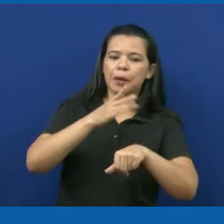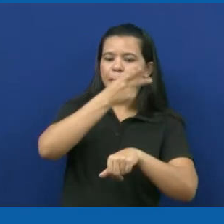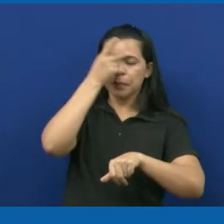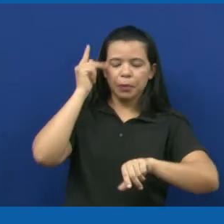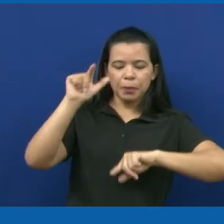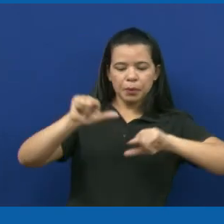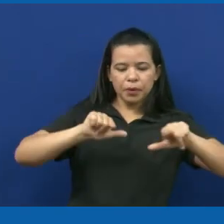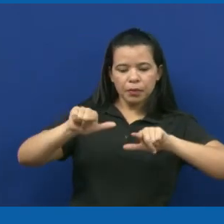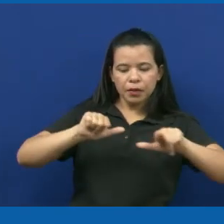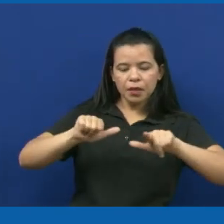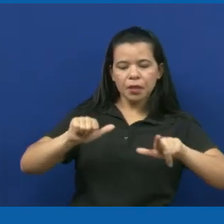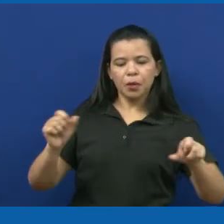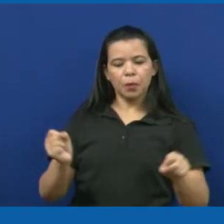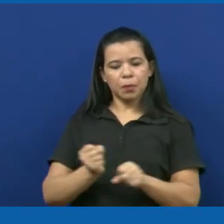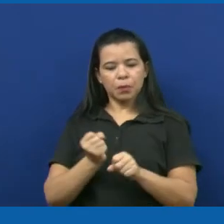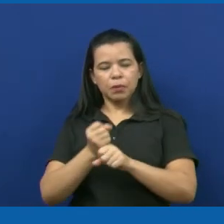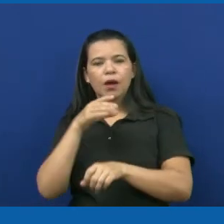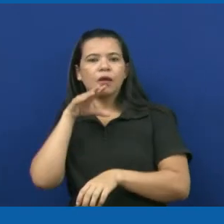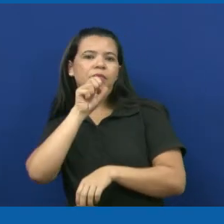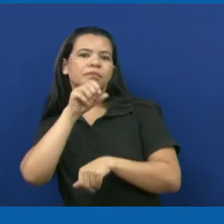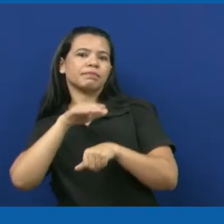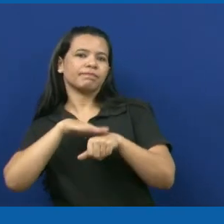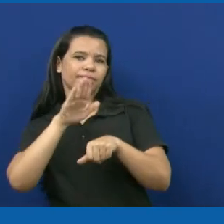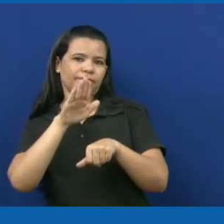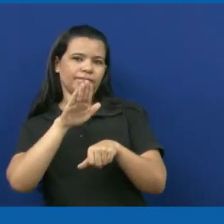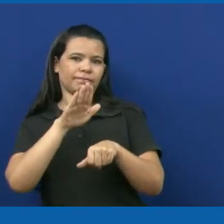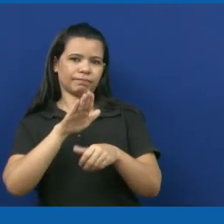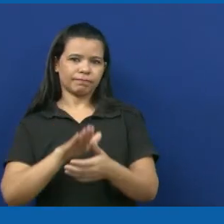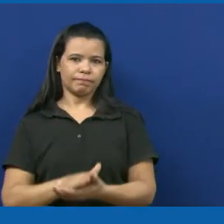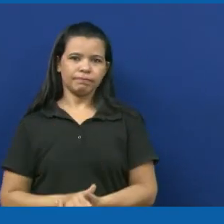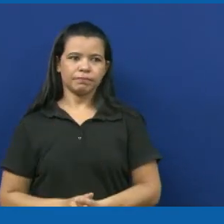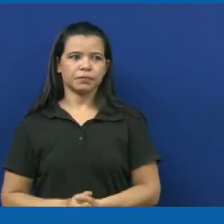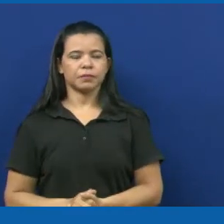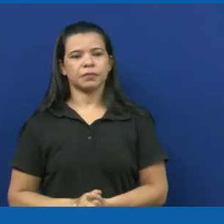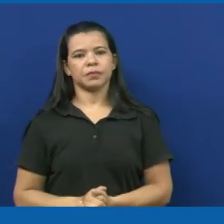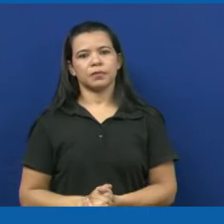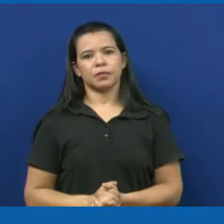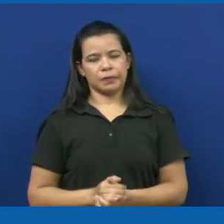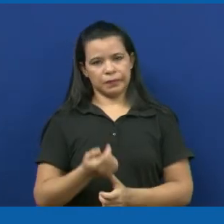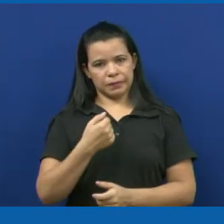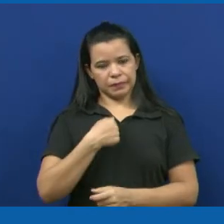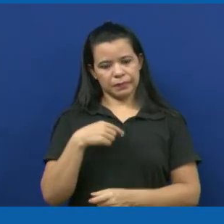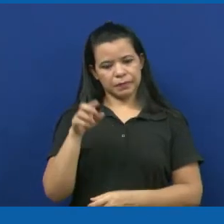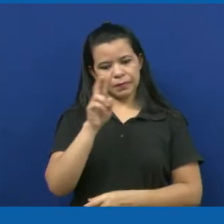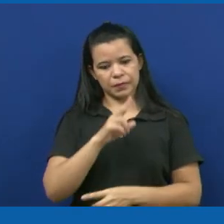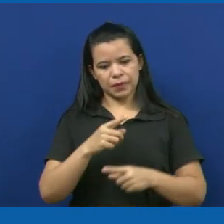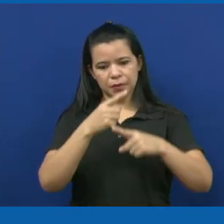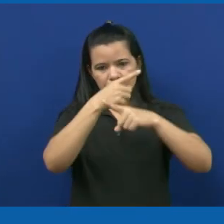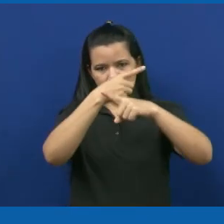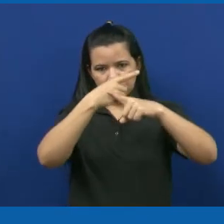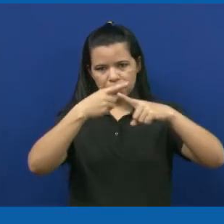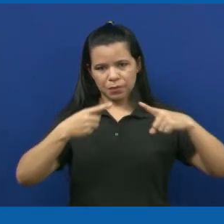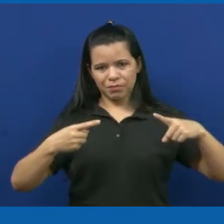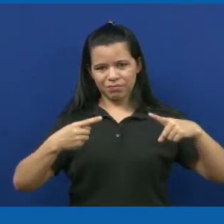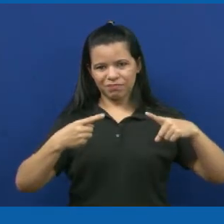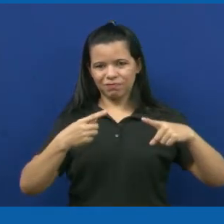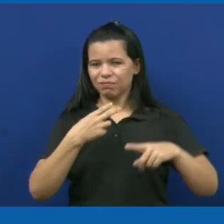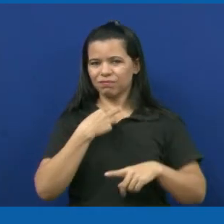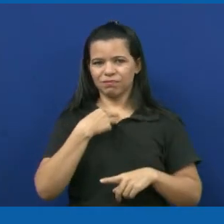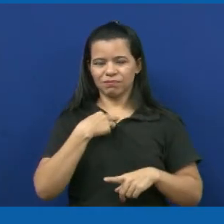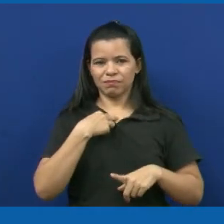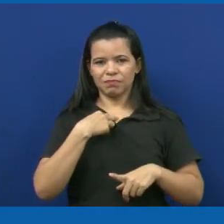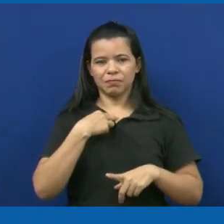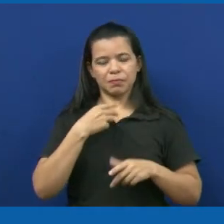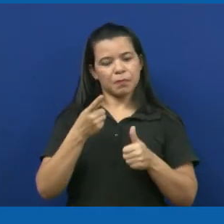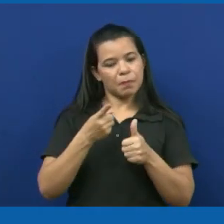se finaliza em menos tempo. Aqui eu não posso fazer diretamente a regra de 3. Eu tenho que primeiro inverter a minha coluna